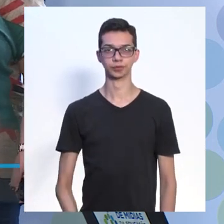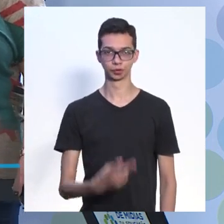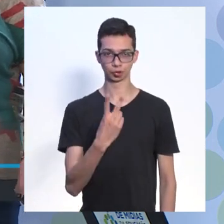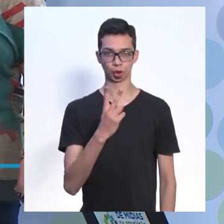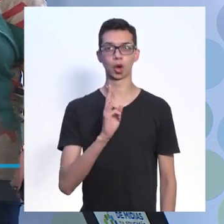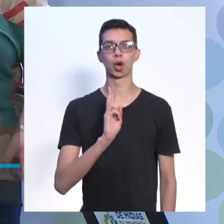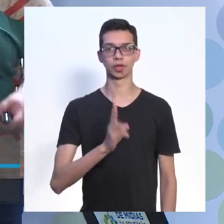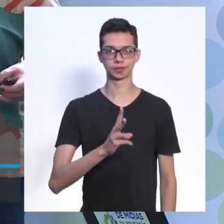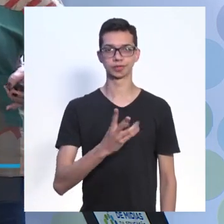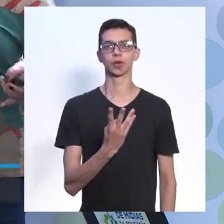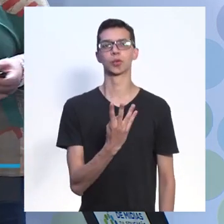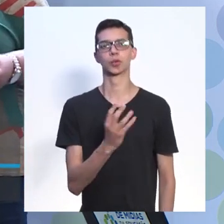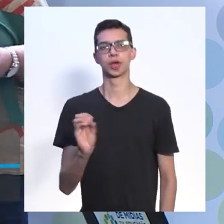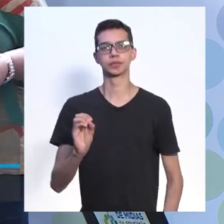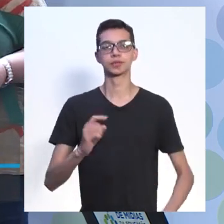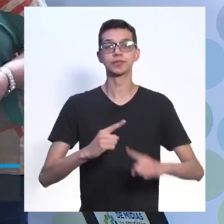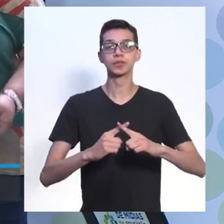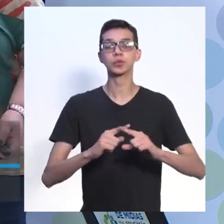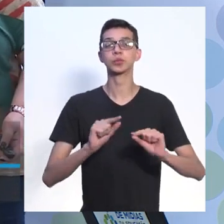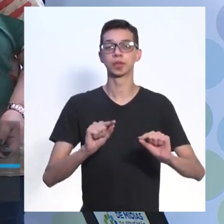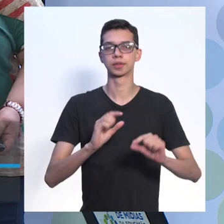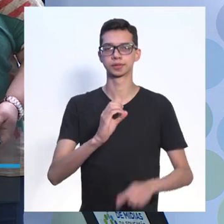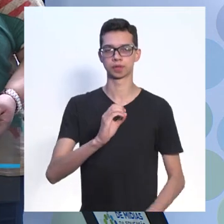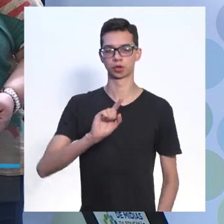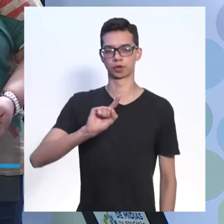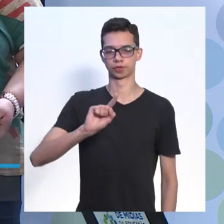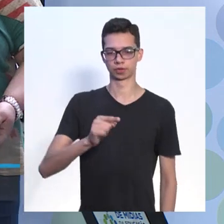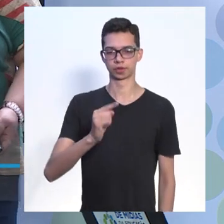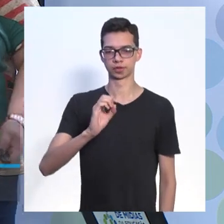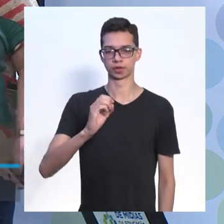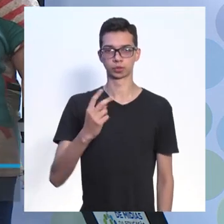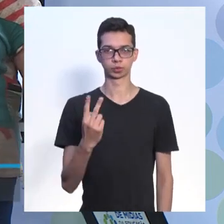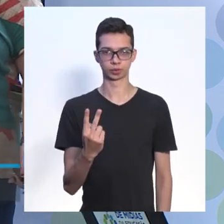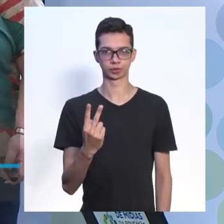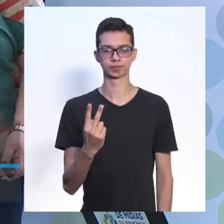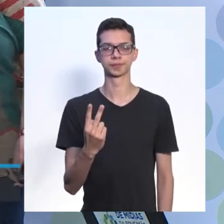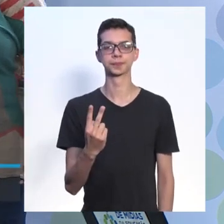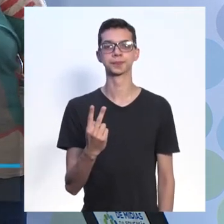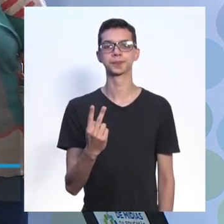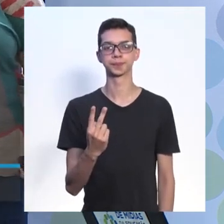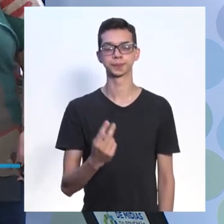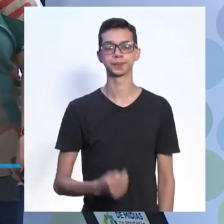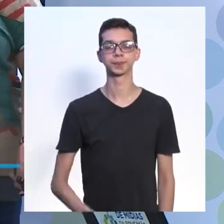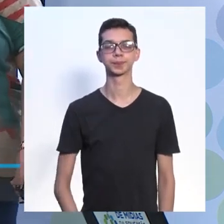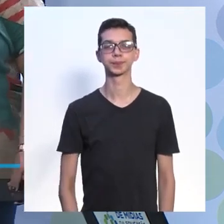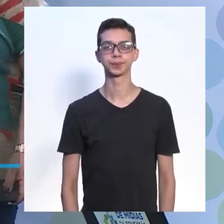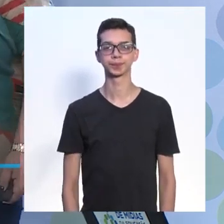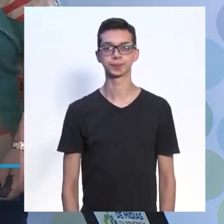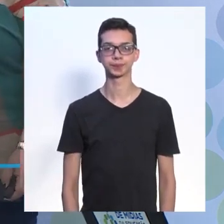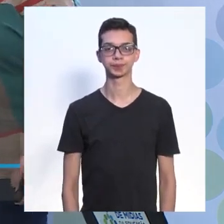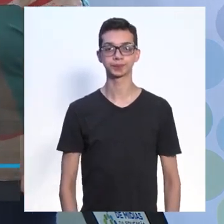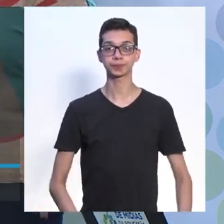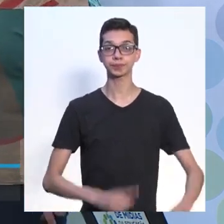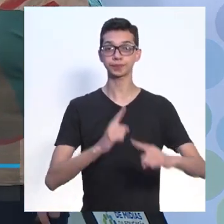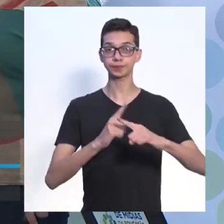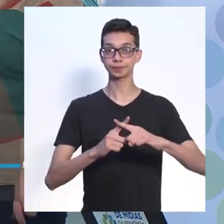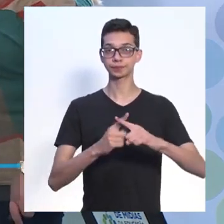2.400 vezes 0,02, que são 2 centésimos, vezes